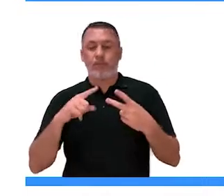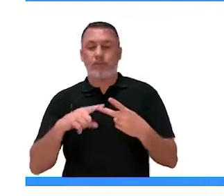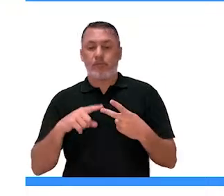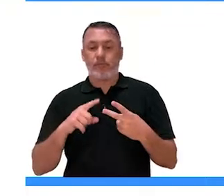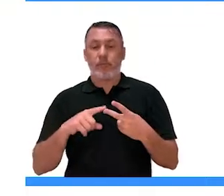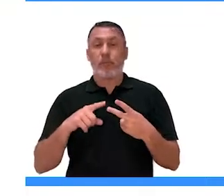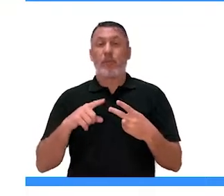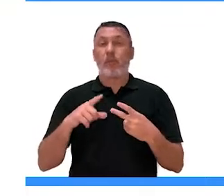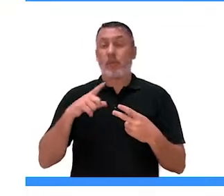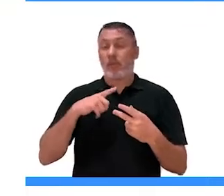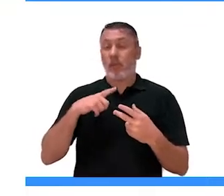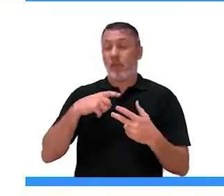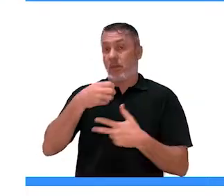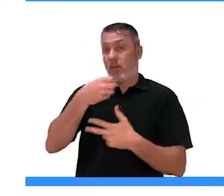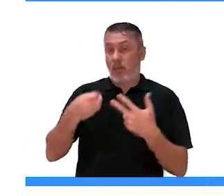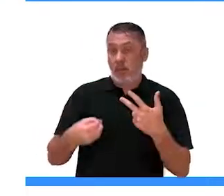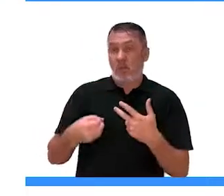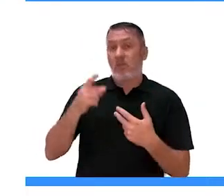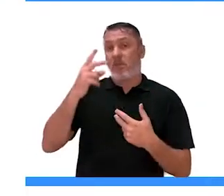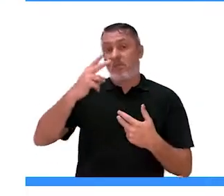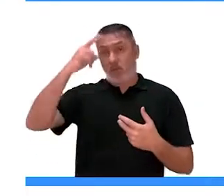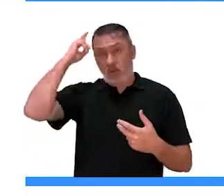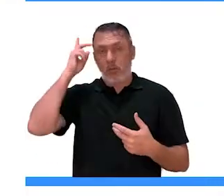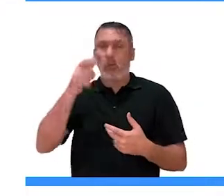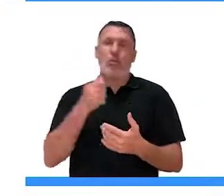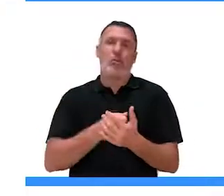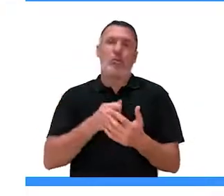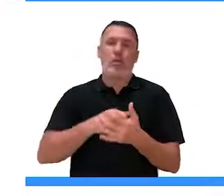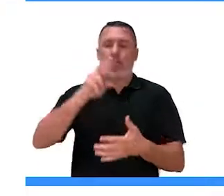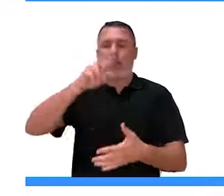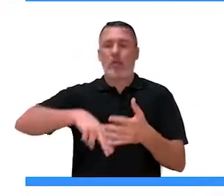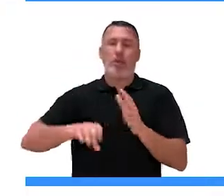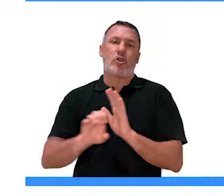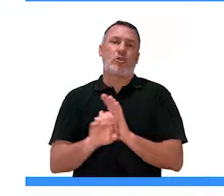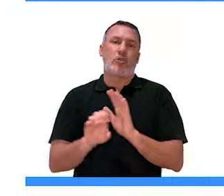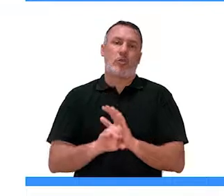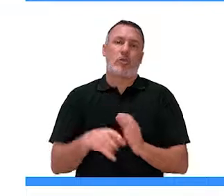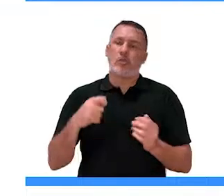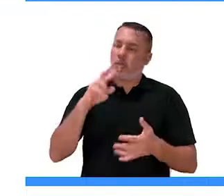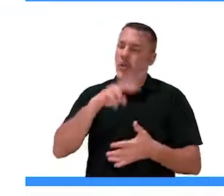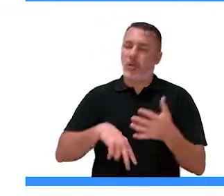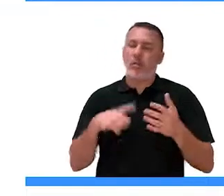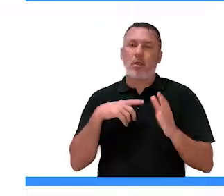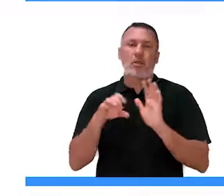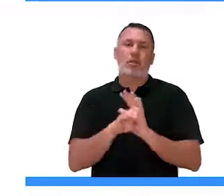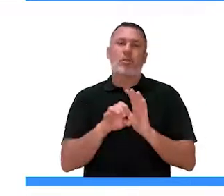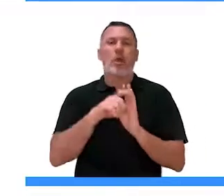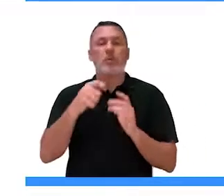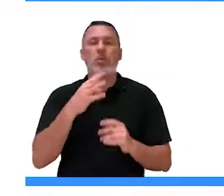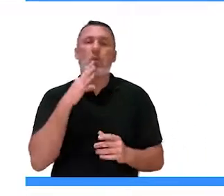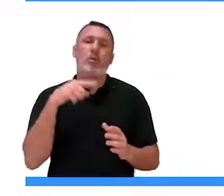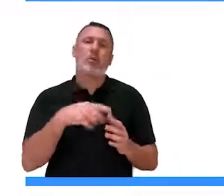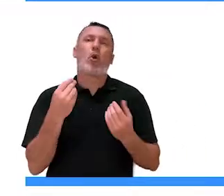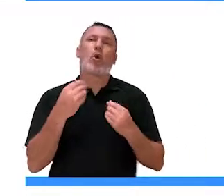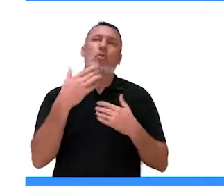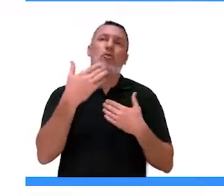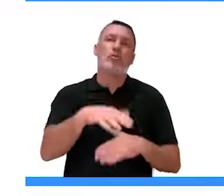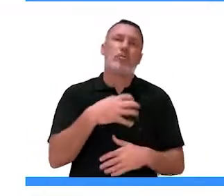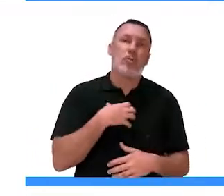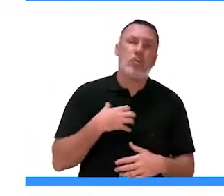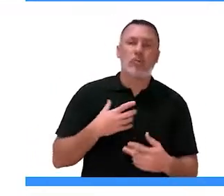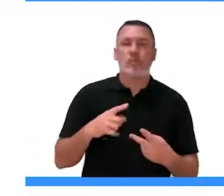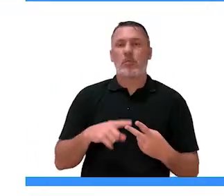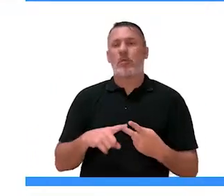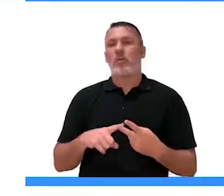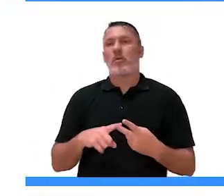estratégia. Depois, leia o edital do Enem ou de outro vestibular. Se você vai fazer o Enem, tem um edital lá dizendo como funciona